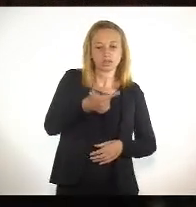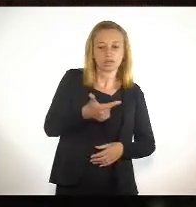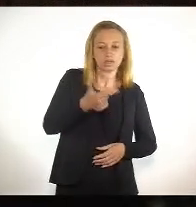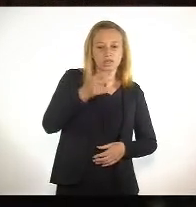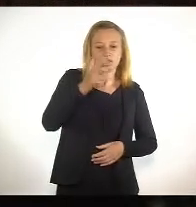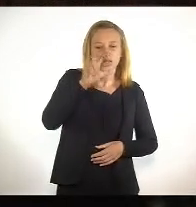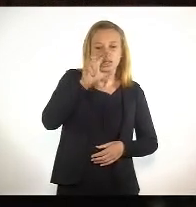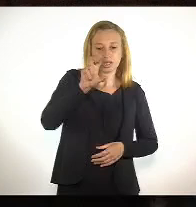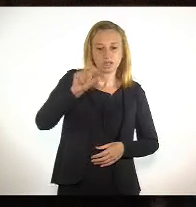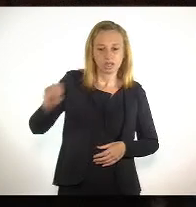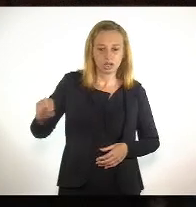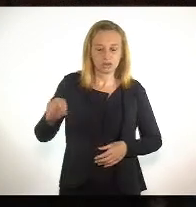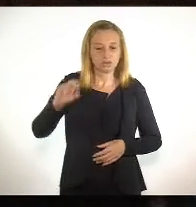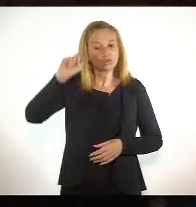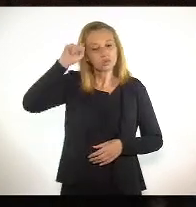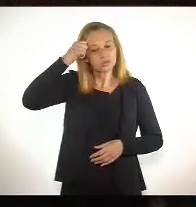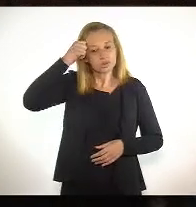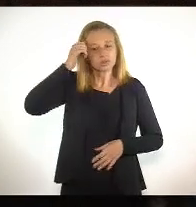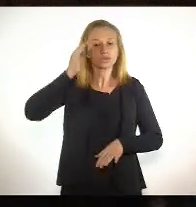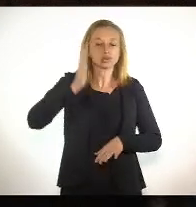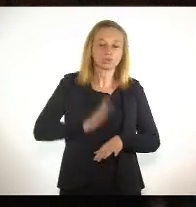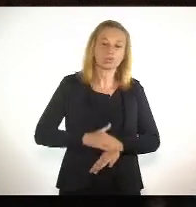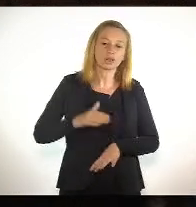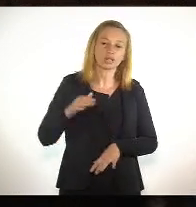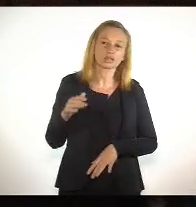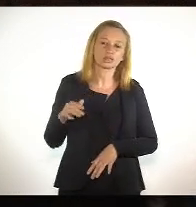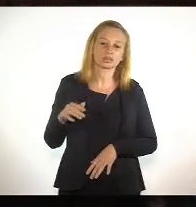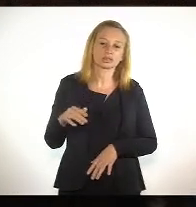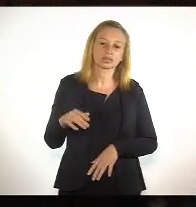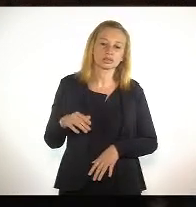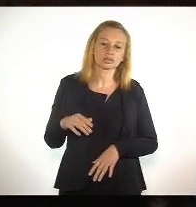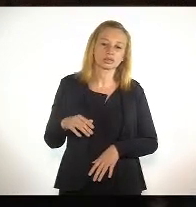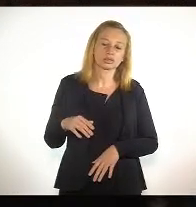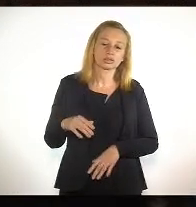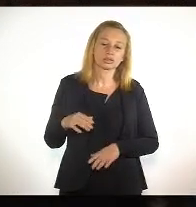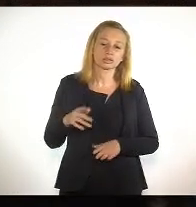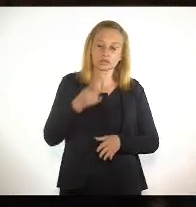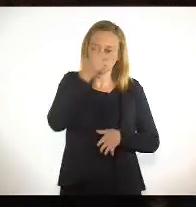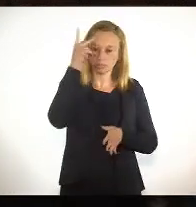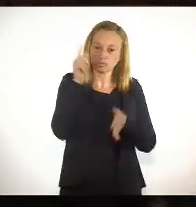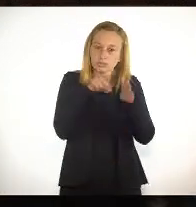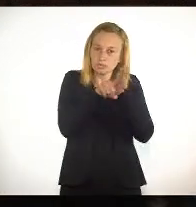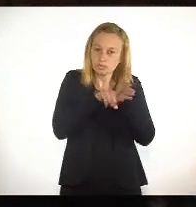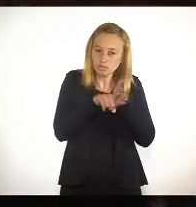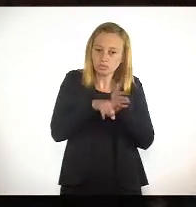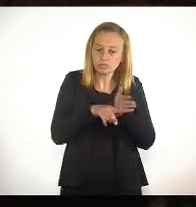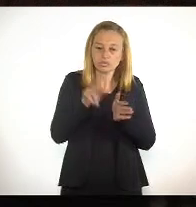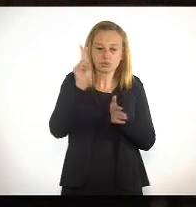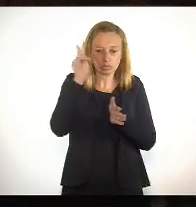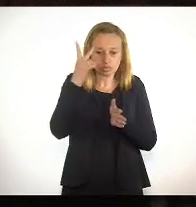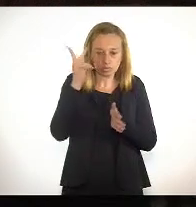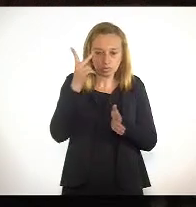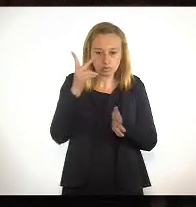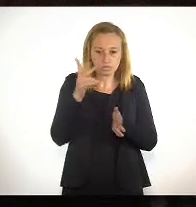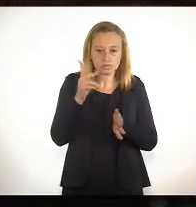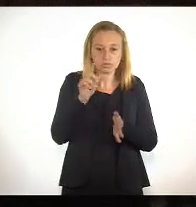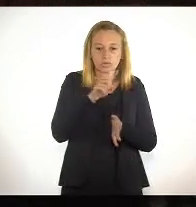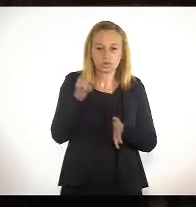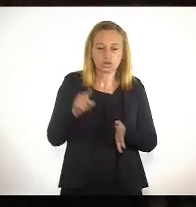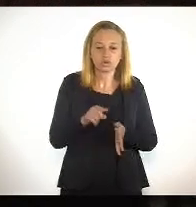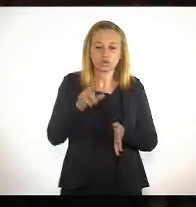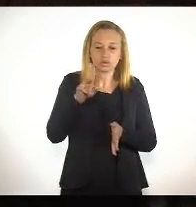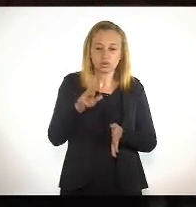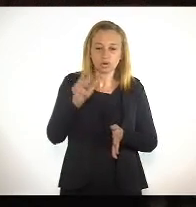500 negros, que mais recentemente os historiadores chamam de